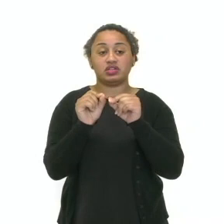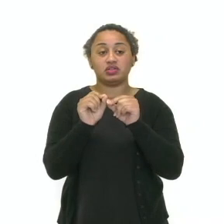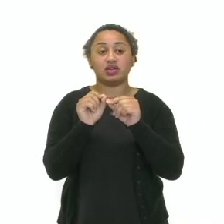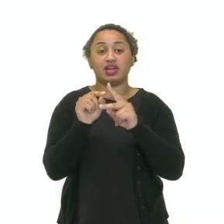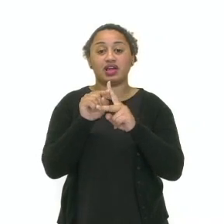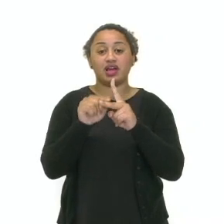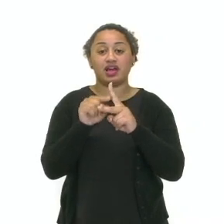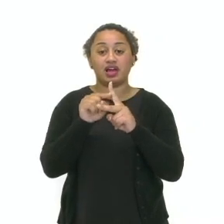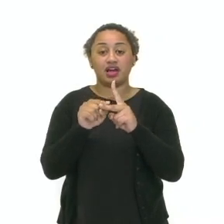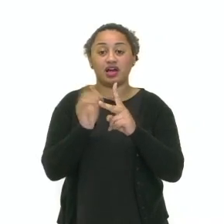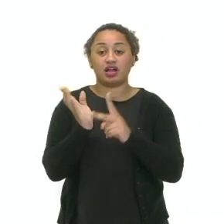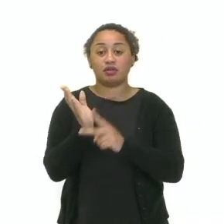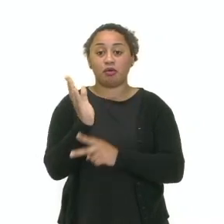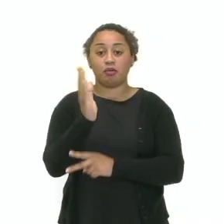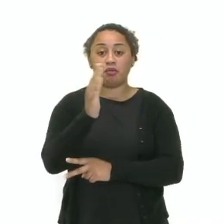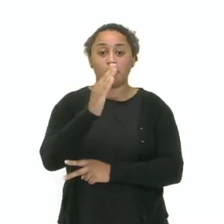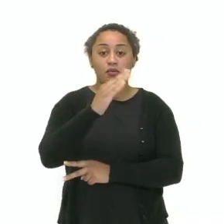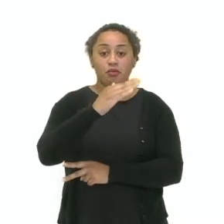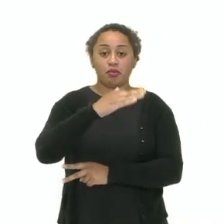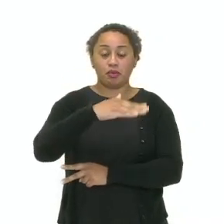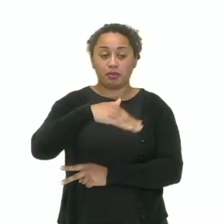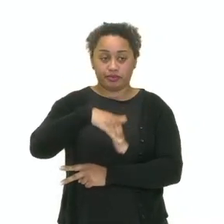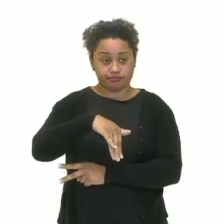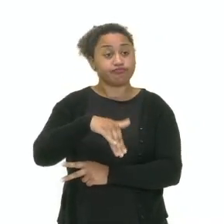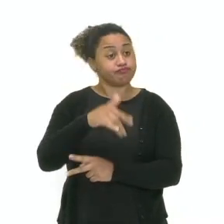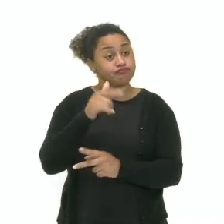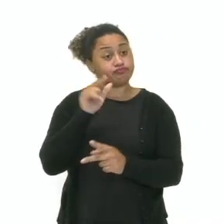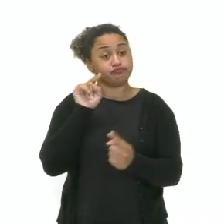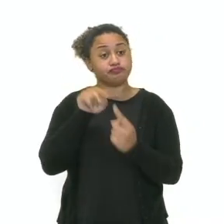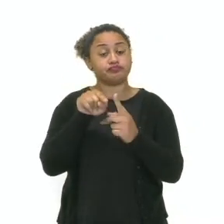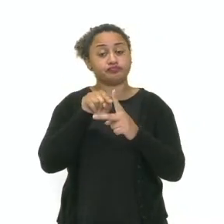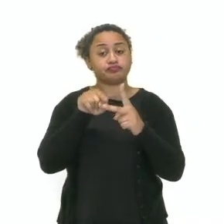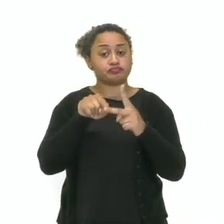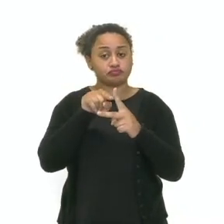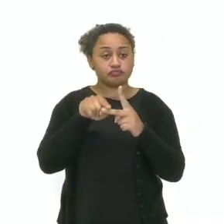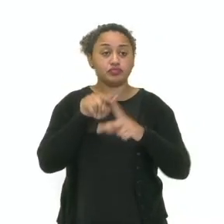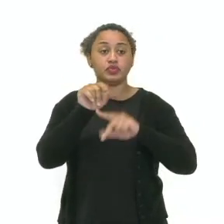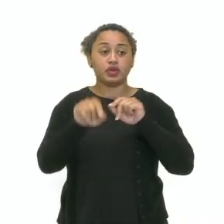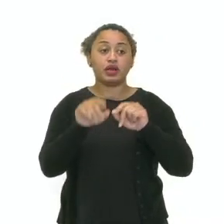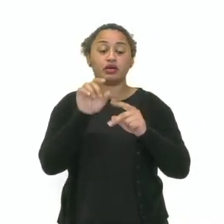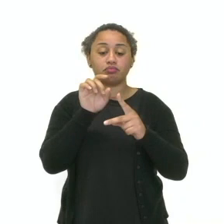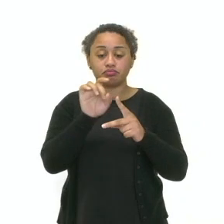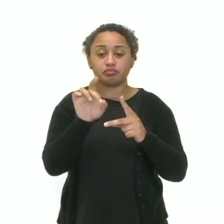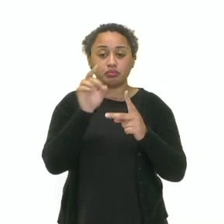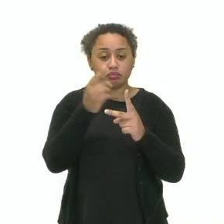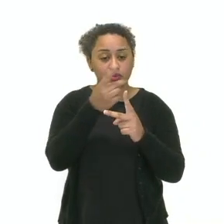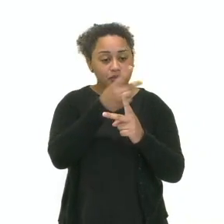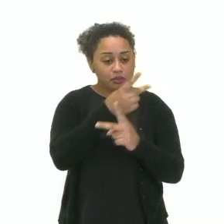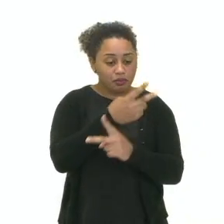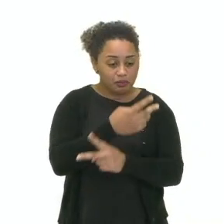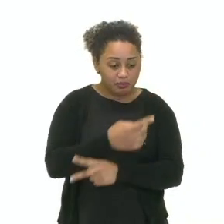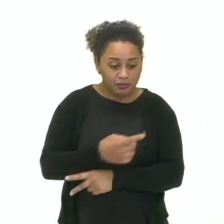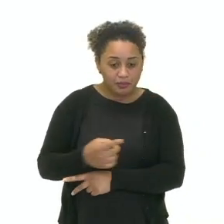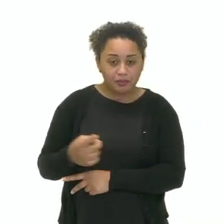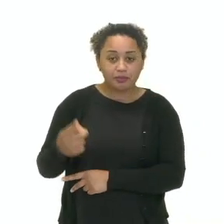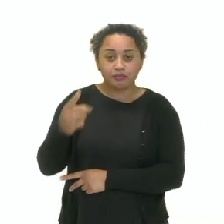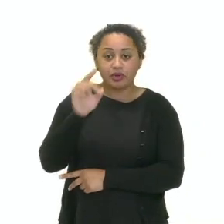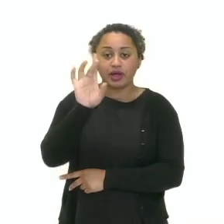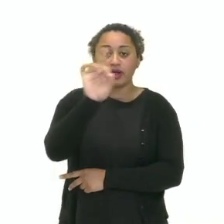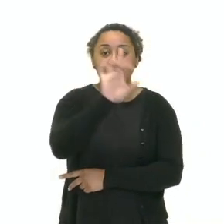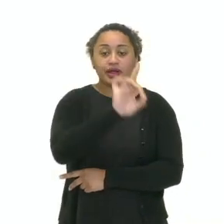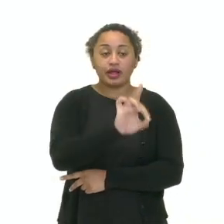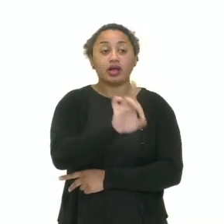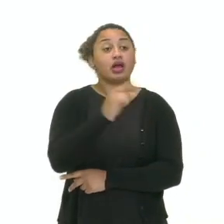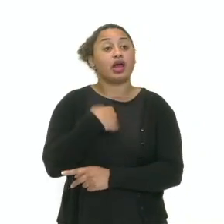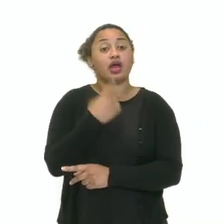Ó, um pouquinho de história aí para vocês. A cada uma dessas 360 partes em que a circunferência foi dividida, associamos